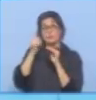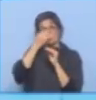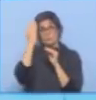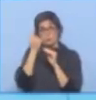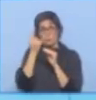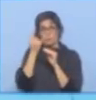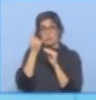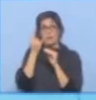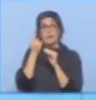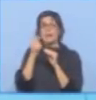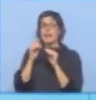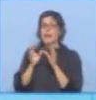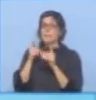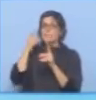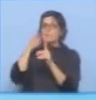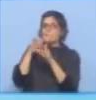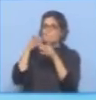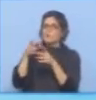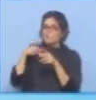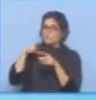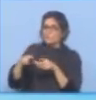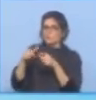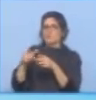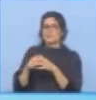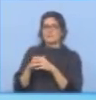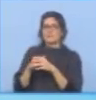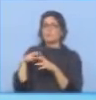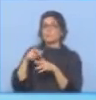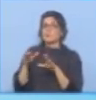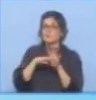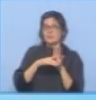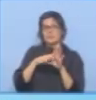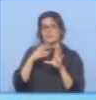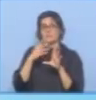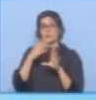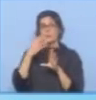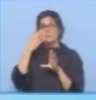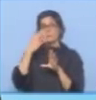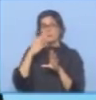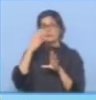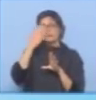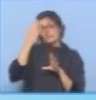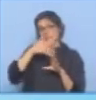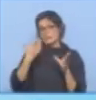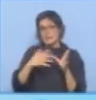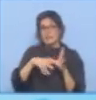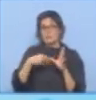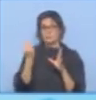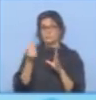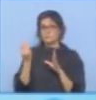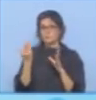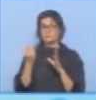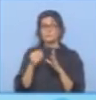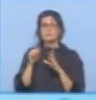manhãs, é dos portugueses, ou seja, é o encontro dos portugueses que participam na jornada. E isso também é muito interessante e é sempre bom